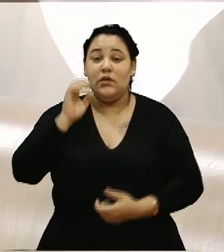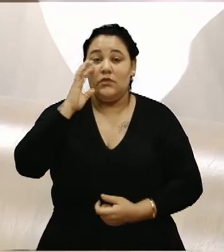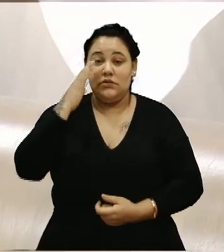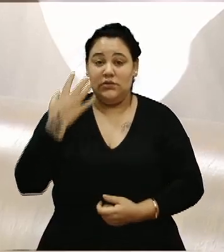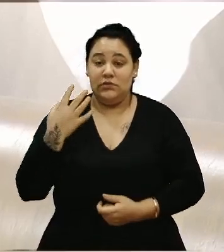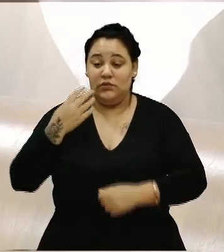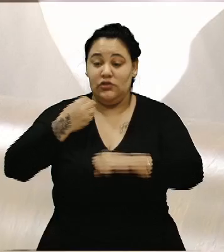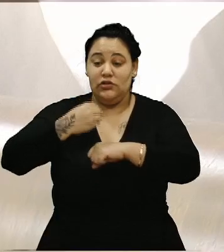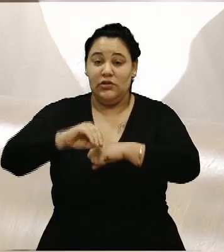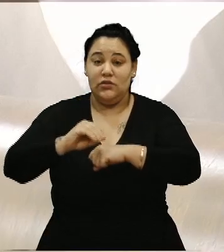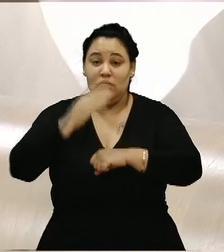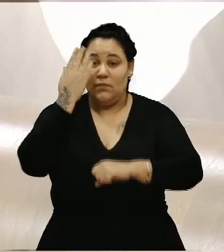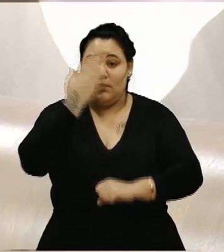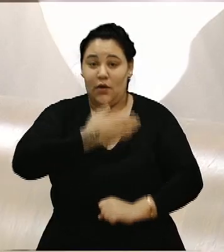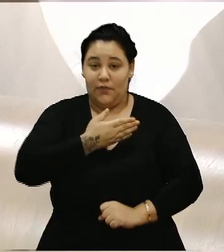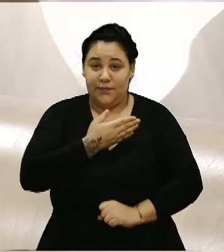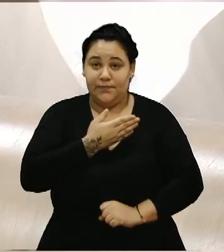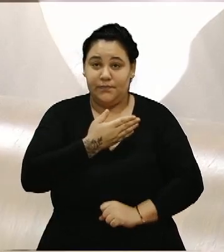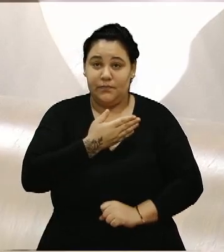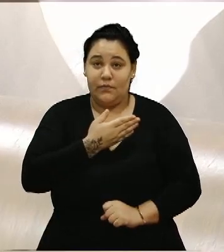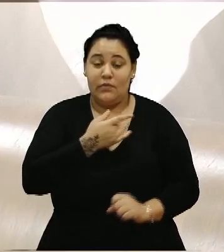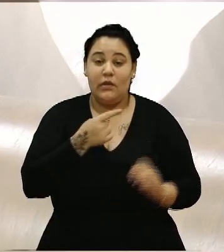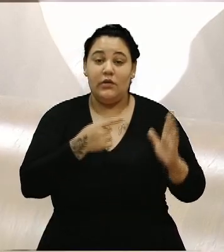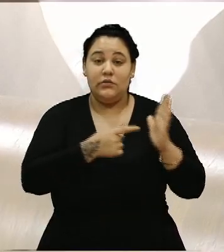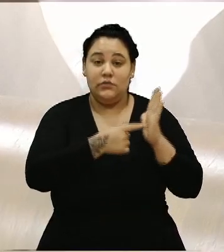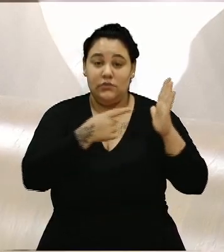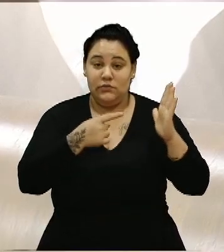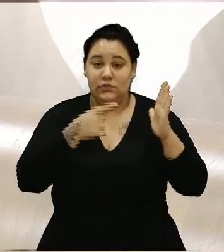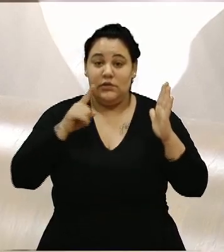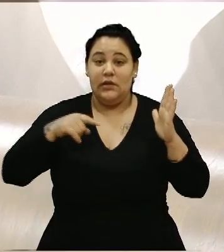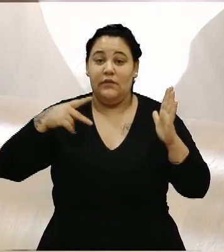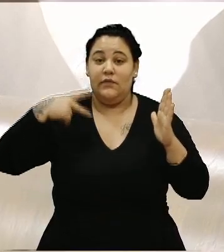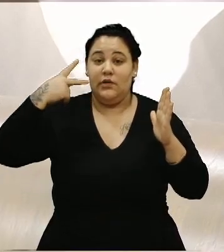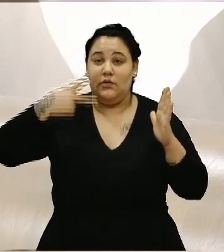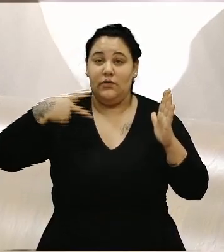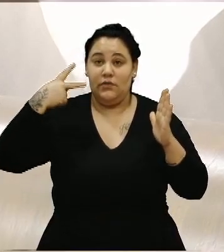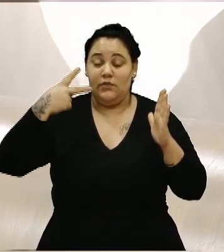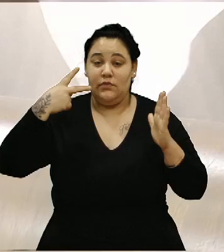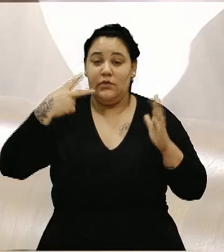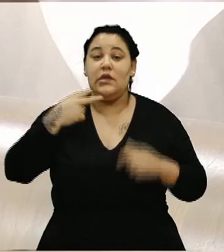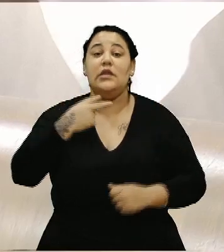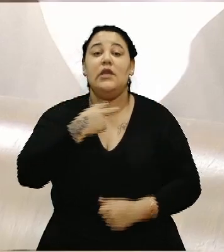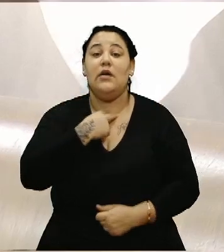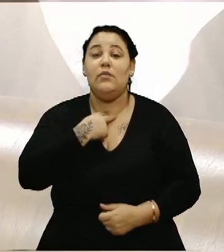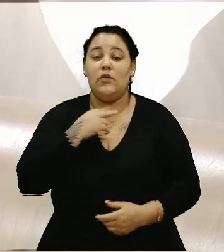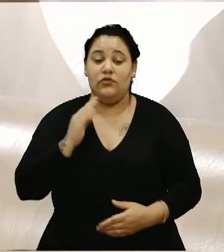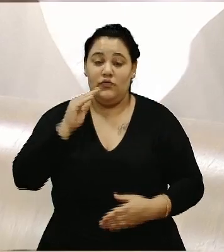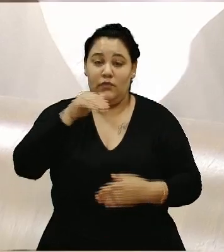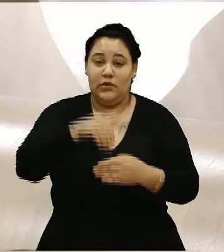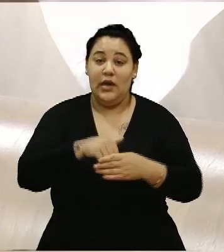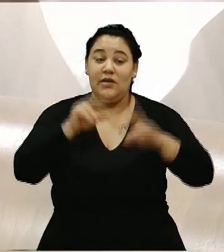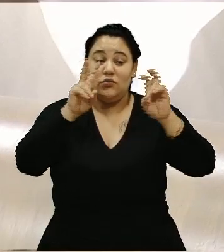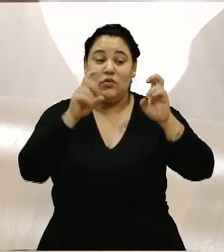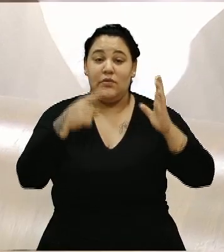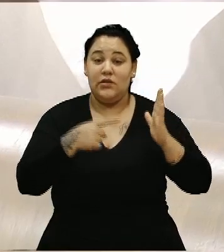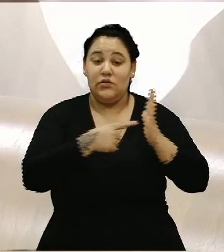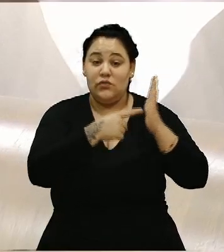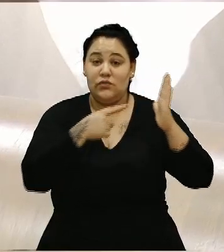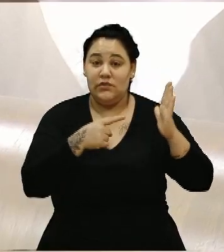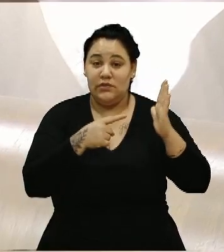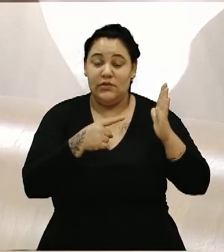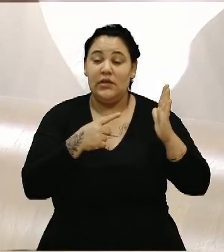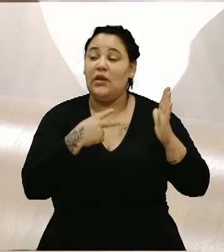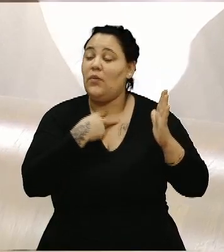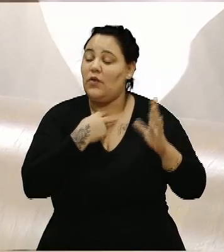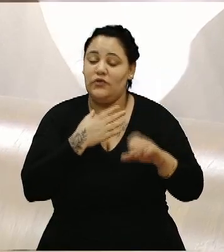das provas. Se o denunciante for vereador, ficará impedido de votar sobre a denúncia e de integrar a